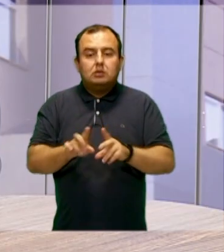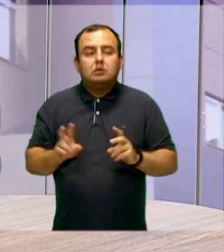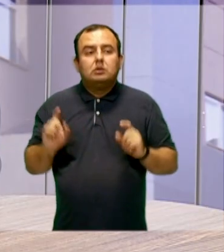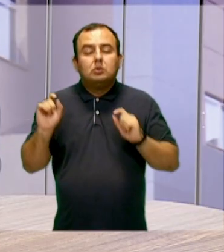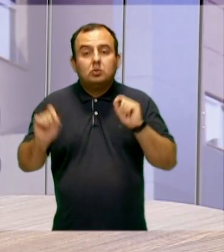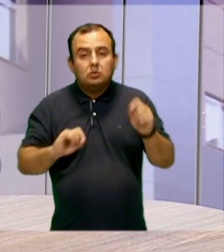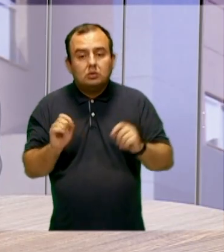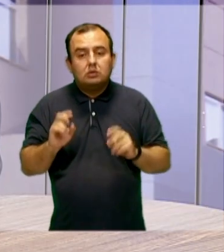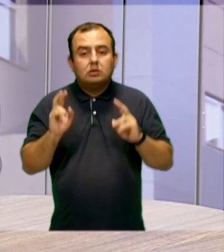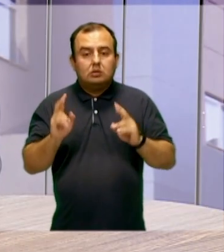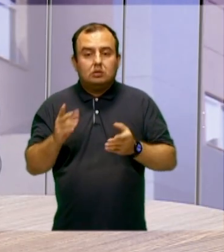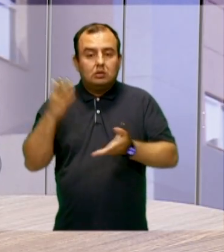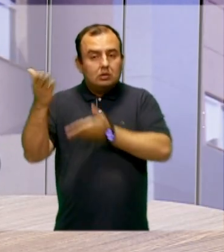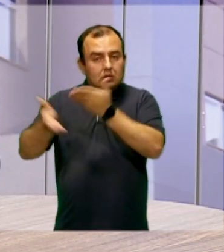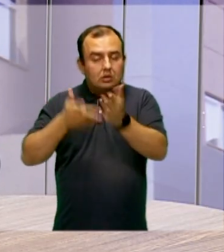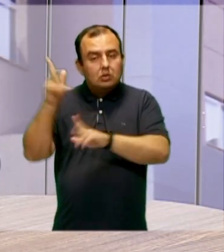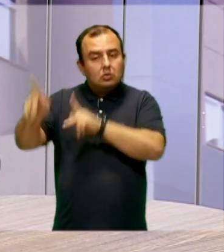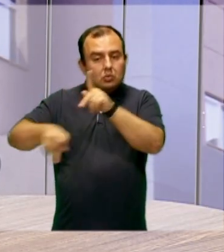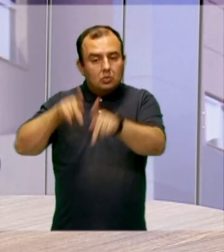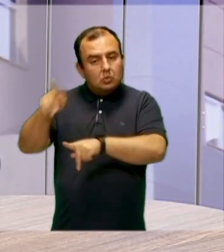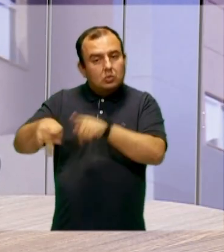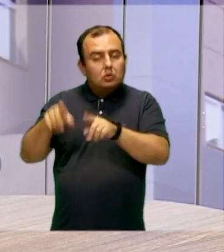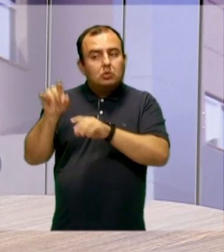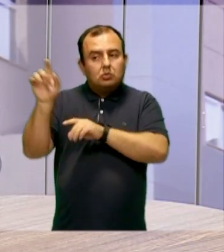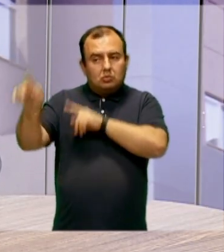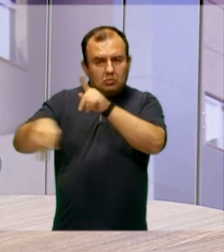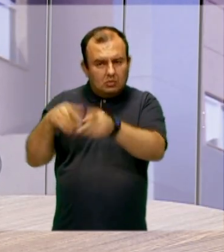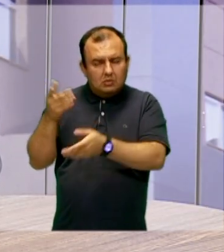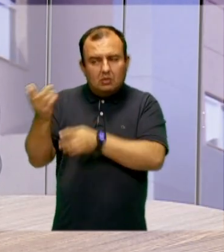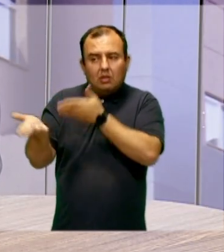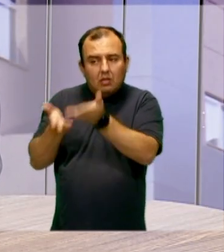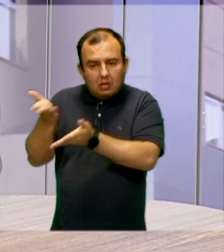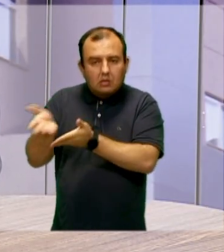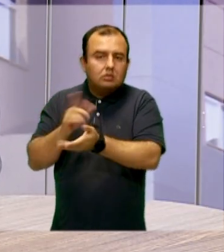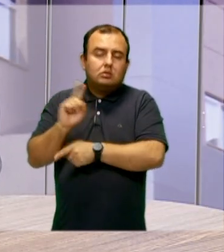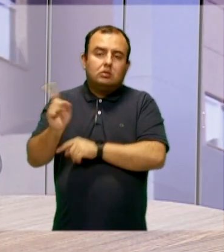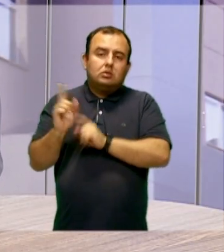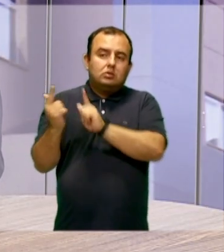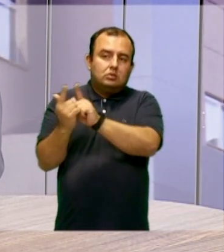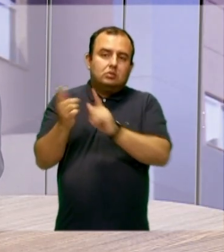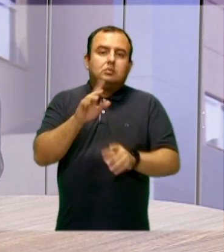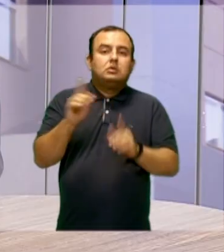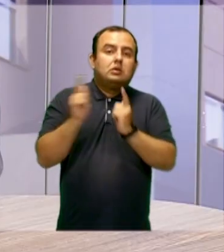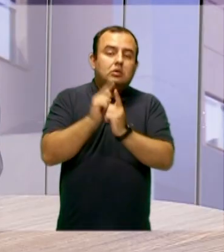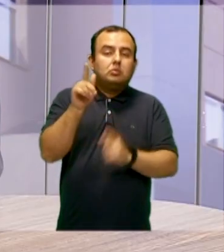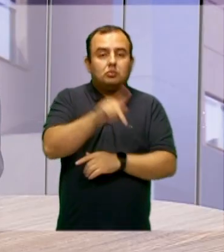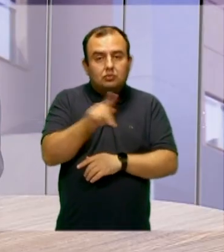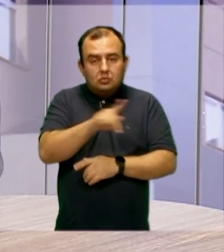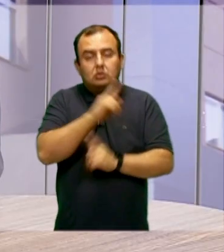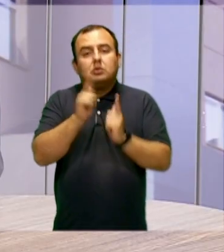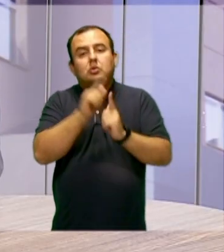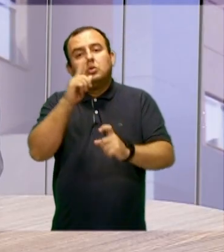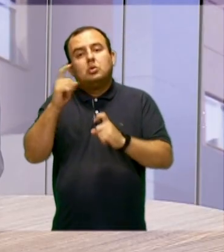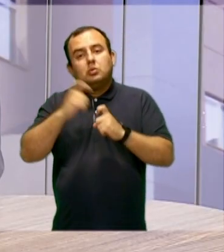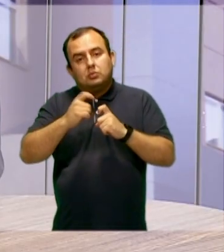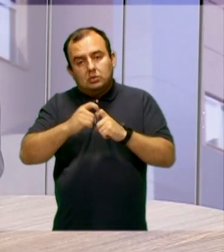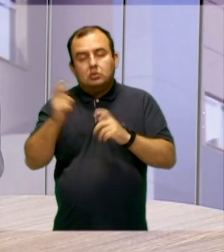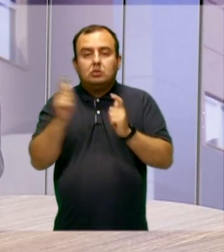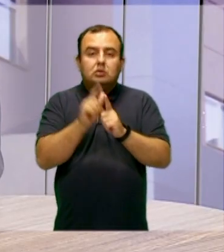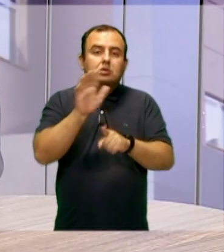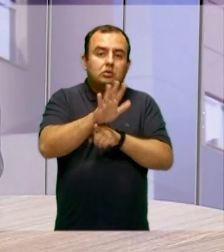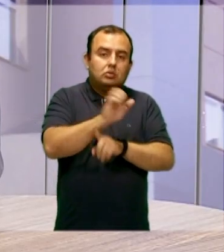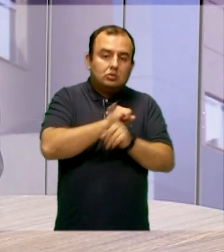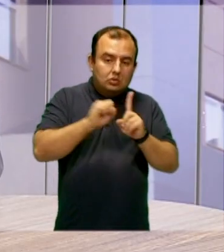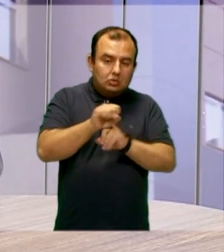não lidando diretamente com o público, né, com a população, mas a gente atende o professor, atende o médico, atende o assistente social,